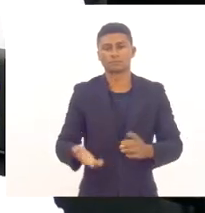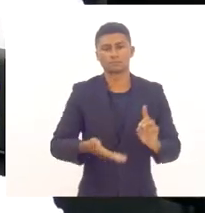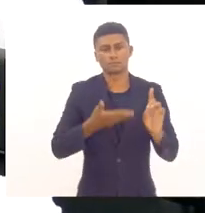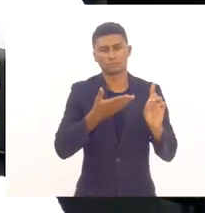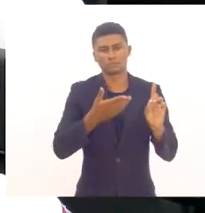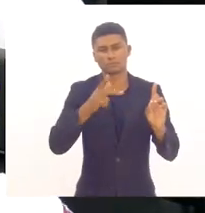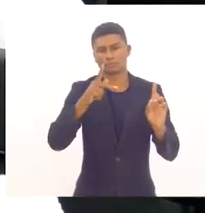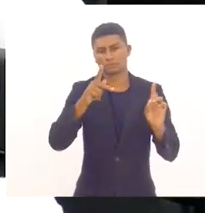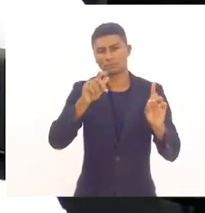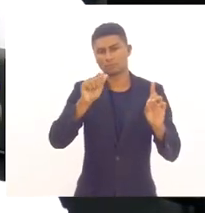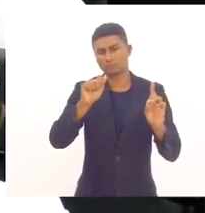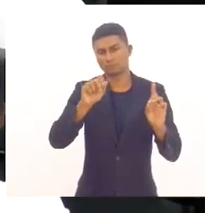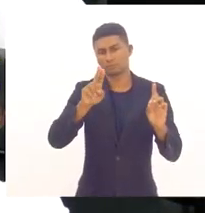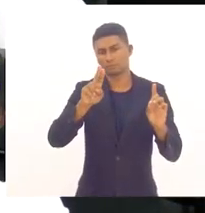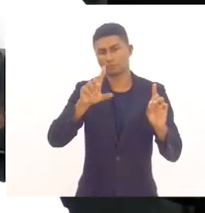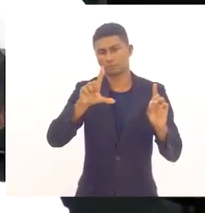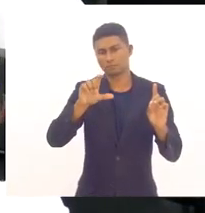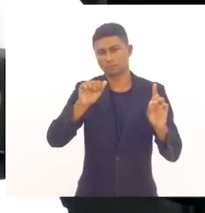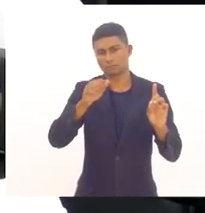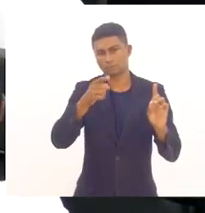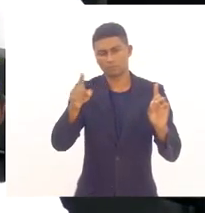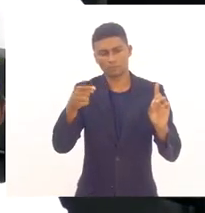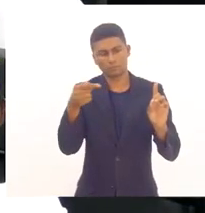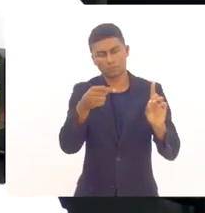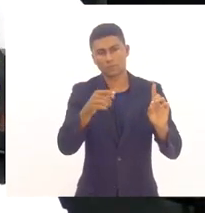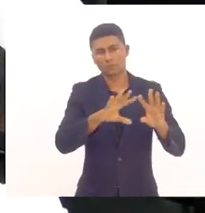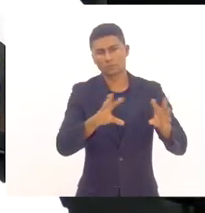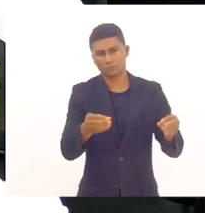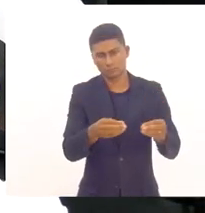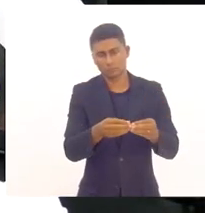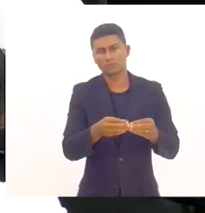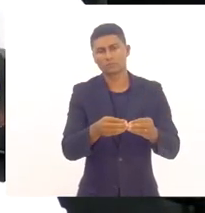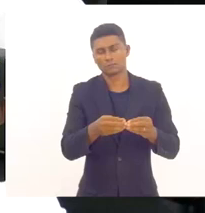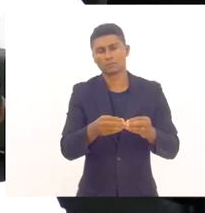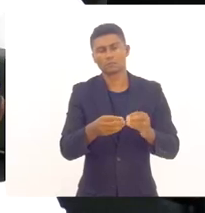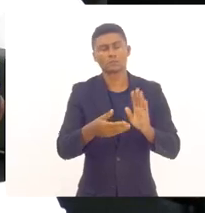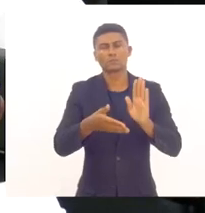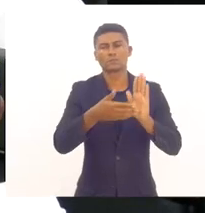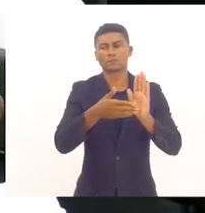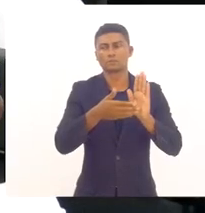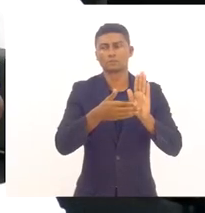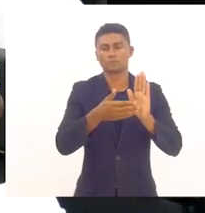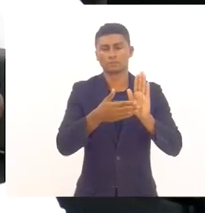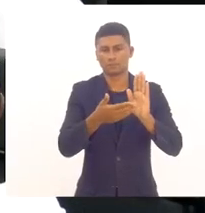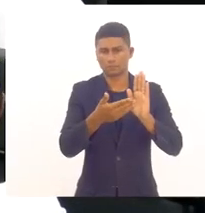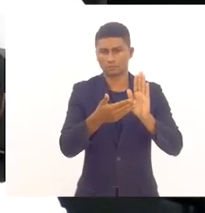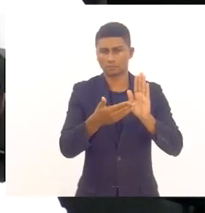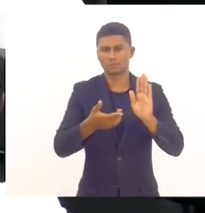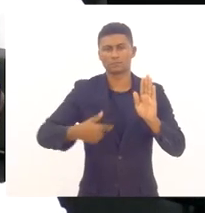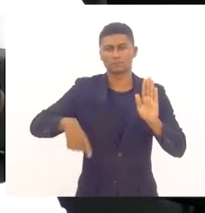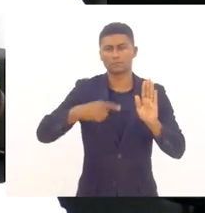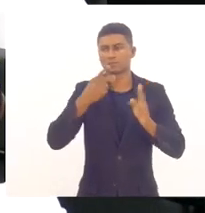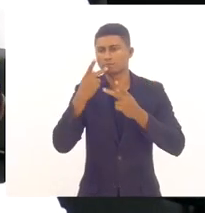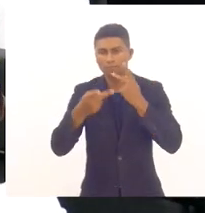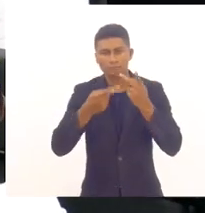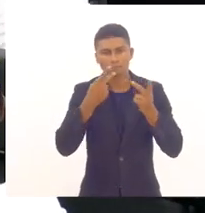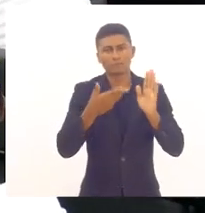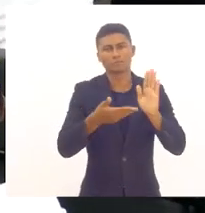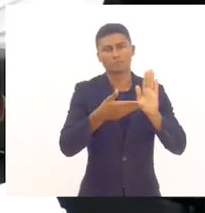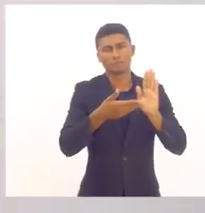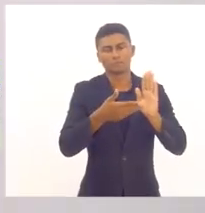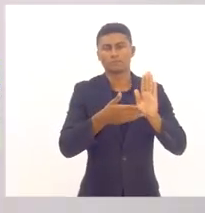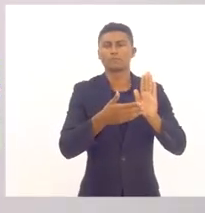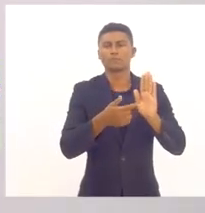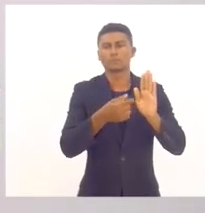Paulão quer fazer um rápido comentário propositivo sobre o que a gente falou até agora.